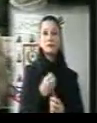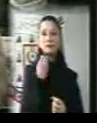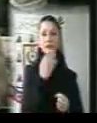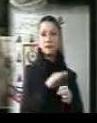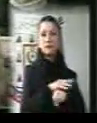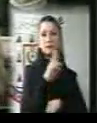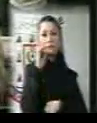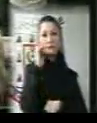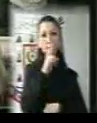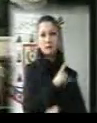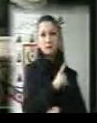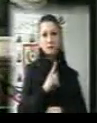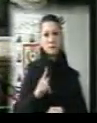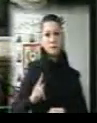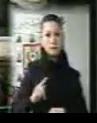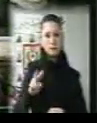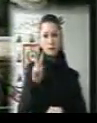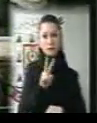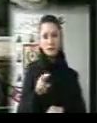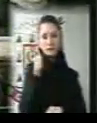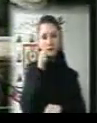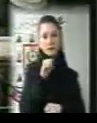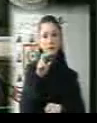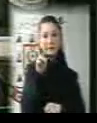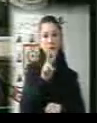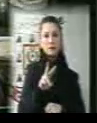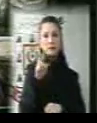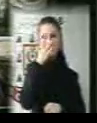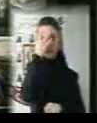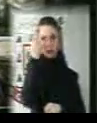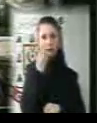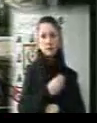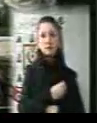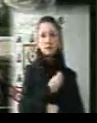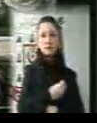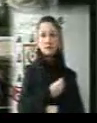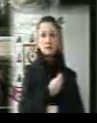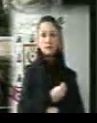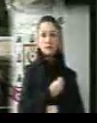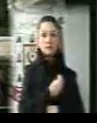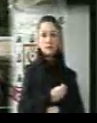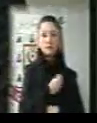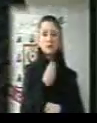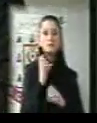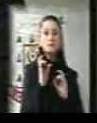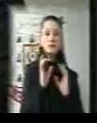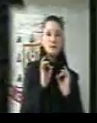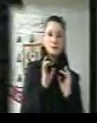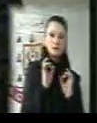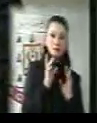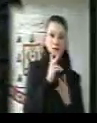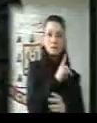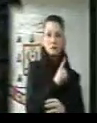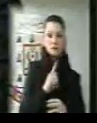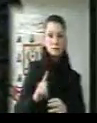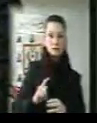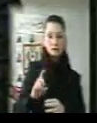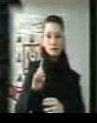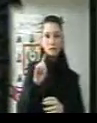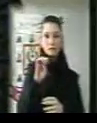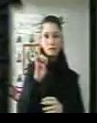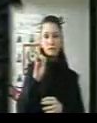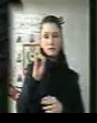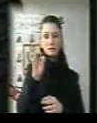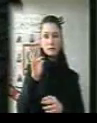Boa noite, senhor presidente, boa noite, vereadores, vereadoras, ao público presente, em especial ao nosso presidente da Infra,